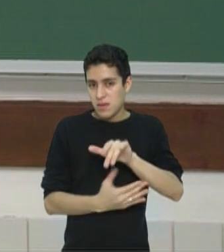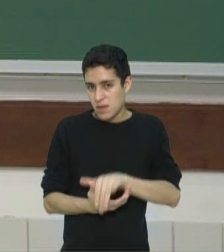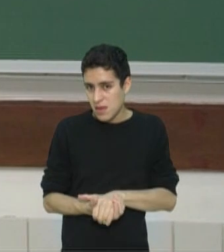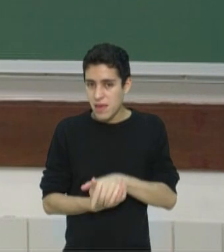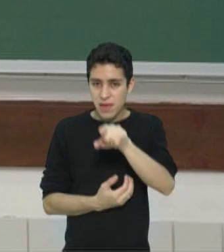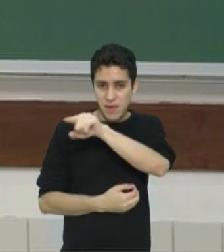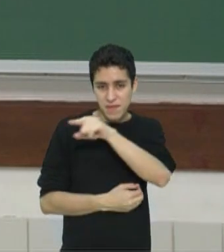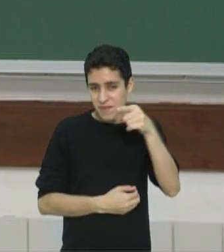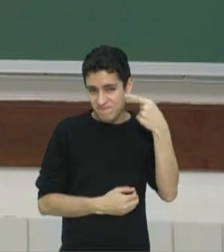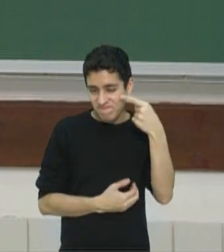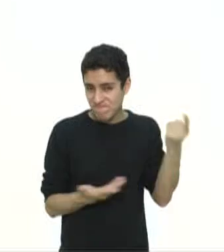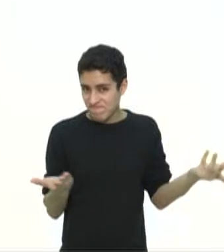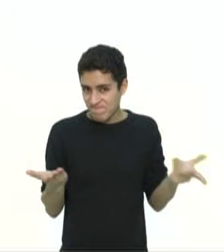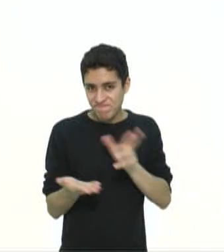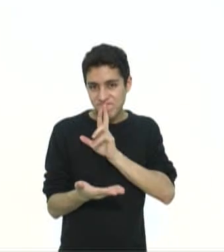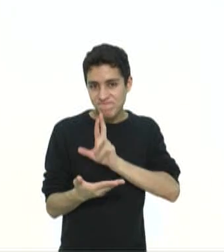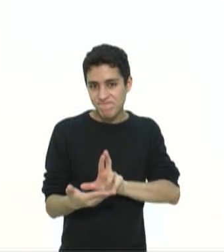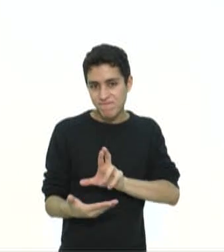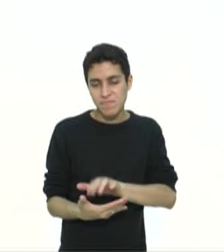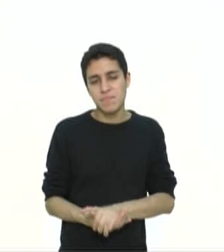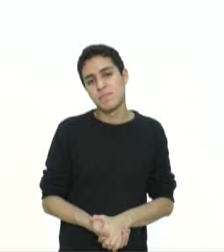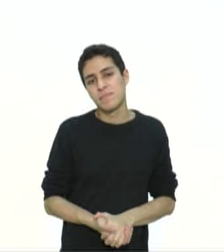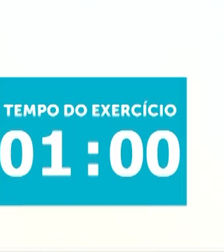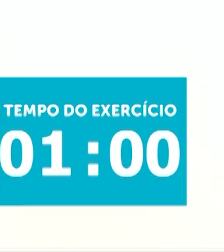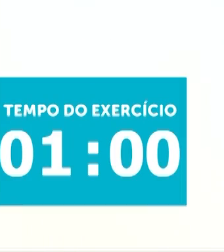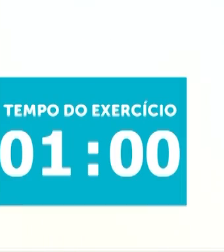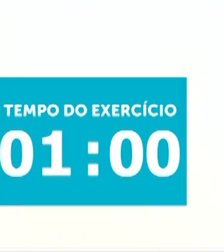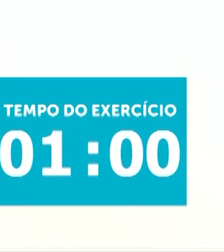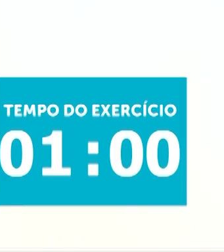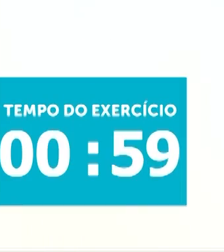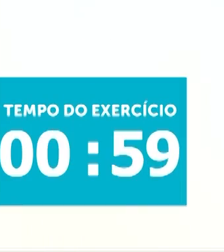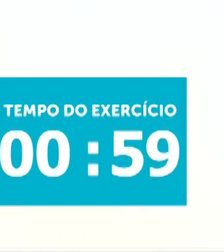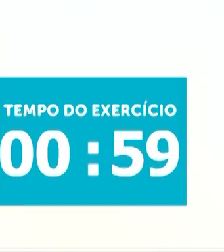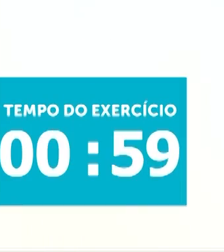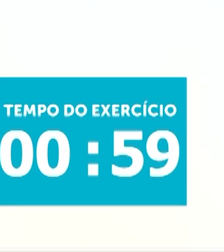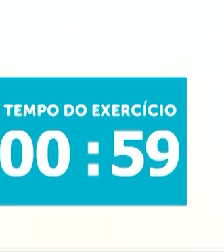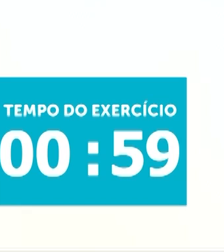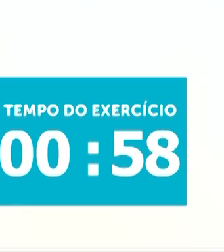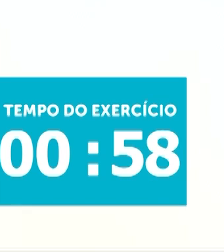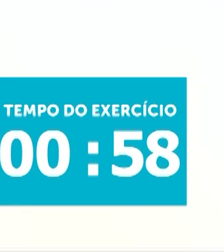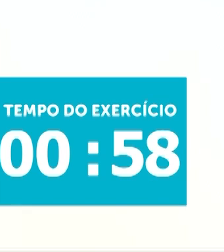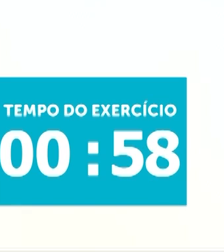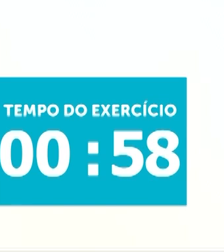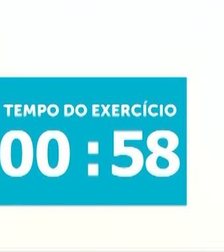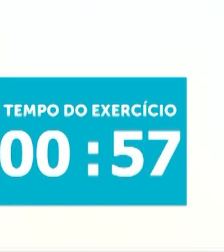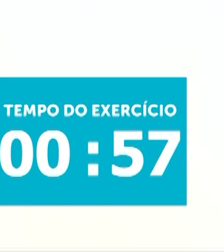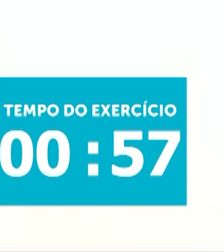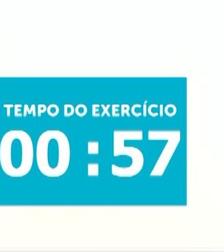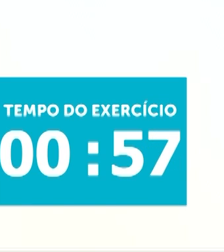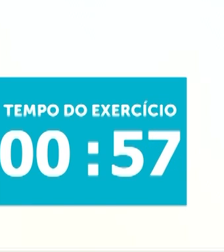vai lá na hora com vocês e E aí